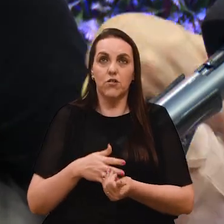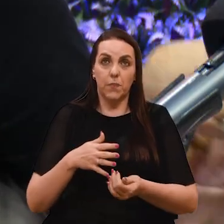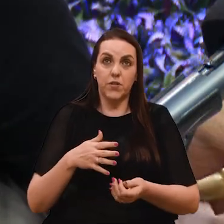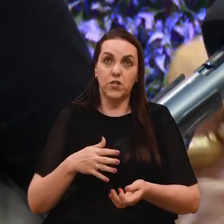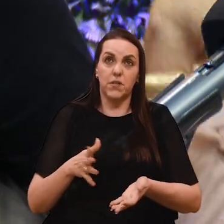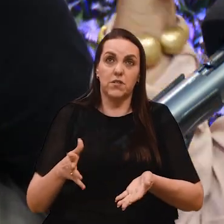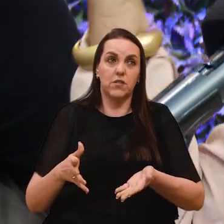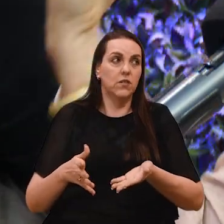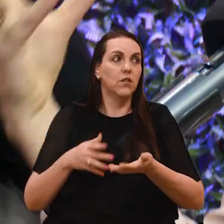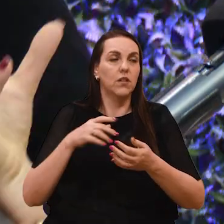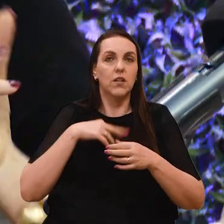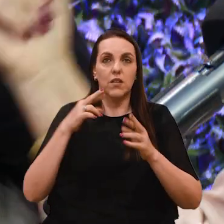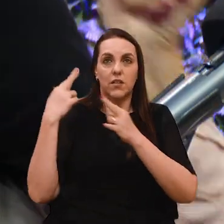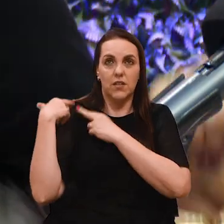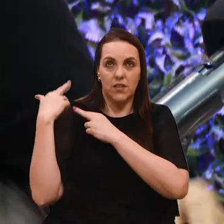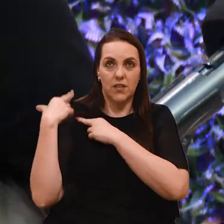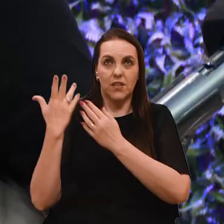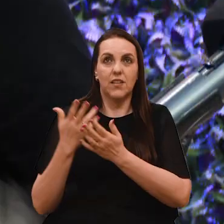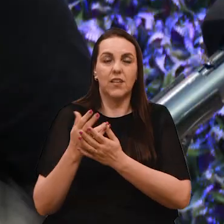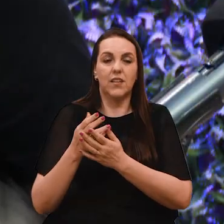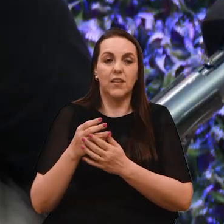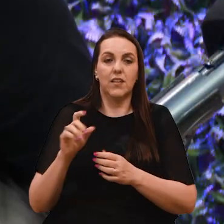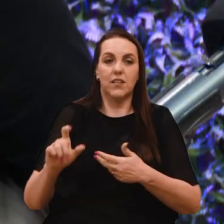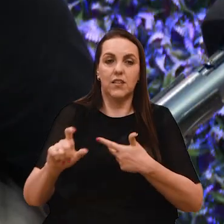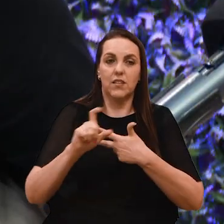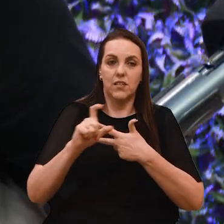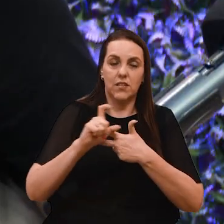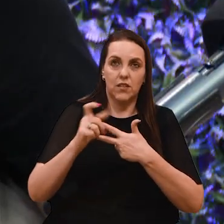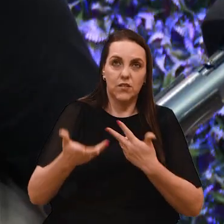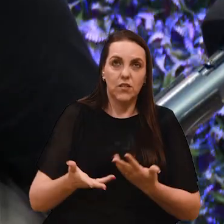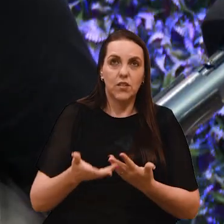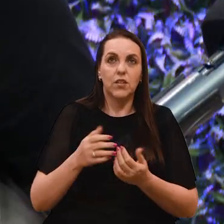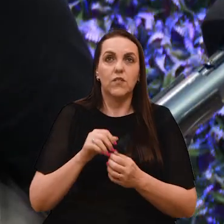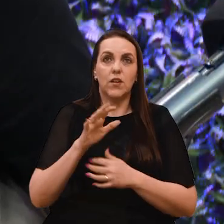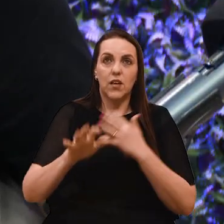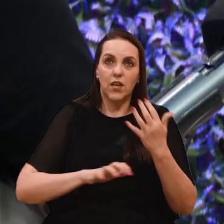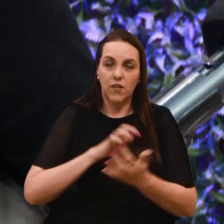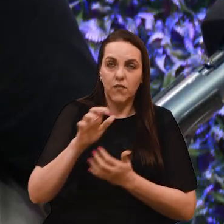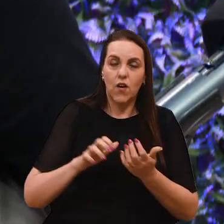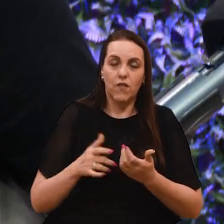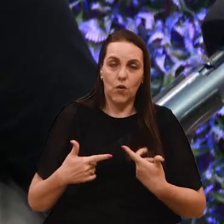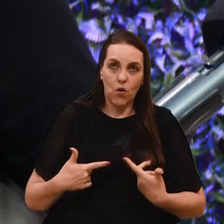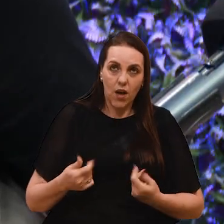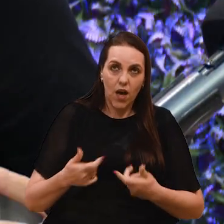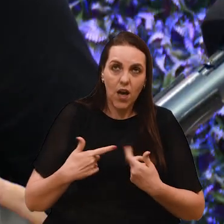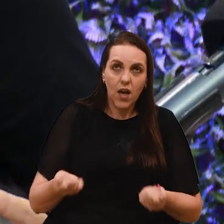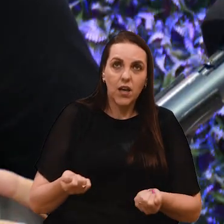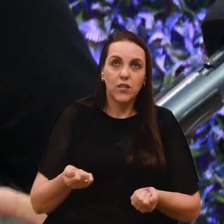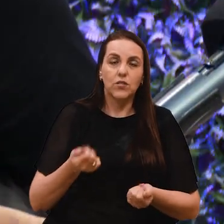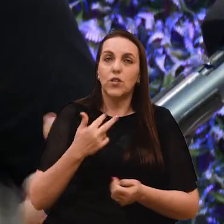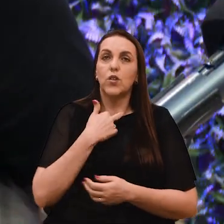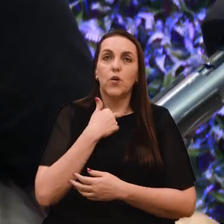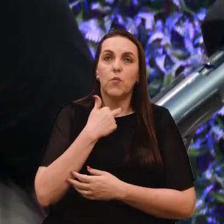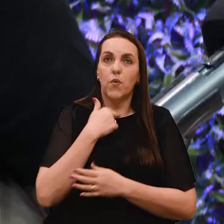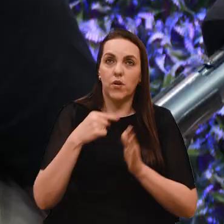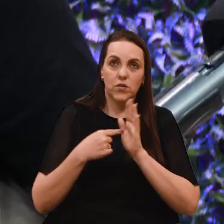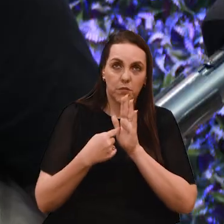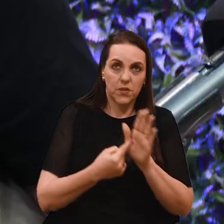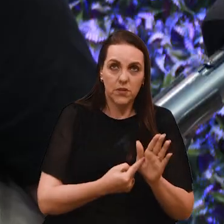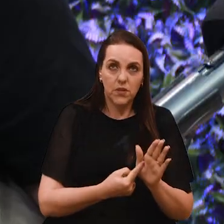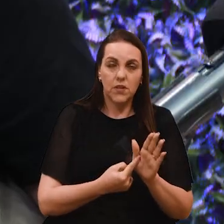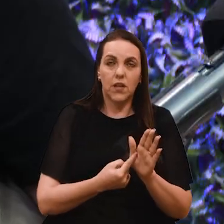alguma responsabilidade para o executivo, ou que envolve algum custo, a gente não pode apresentar, porque ele